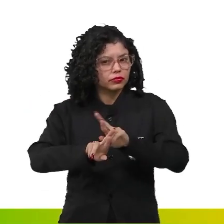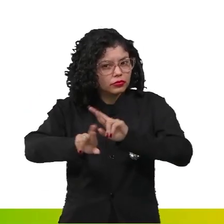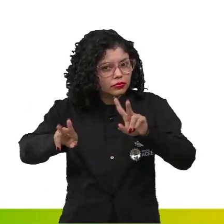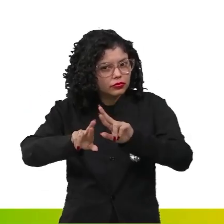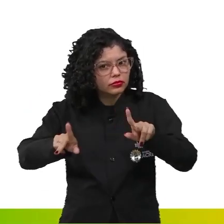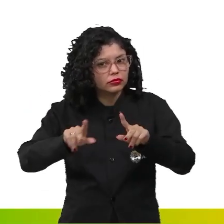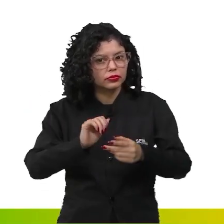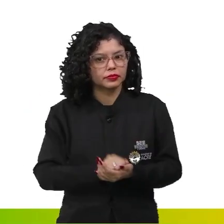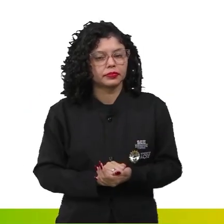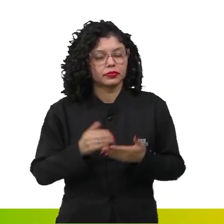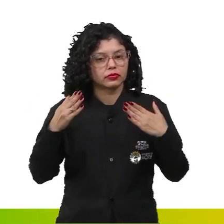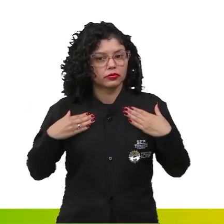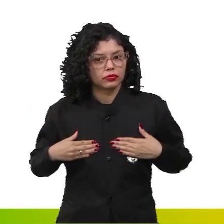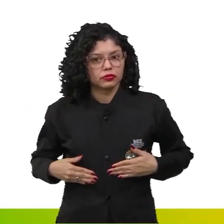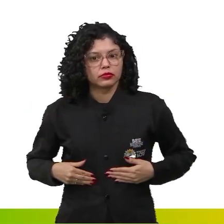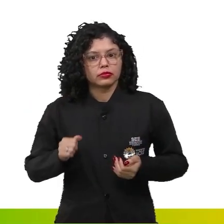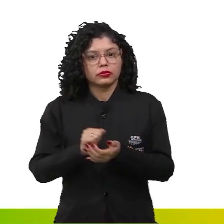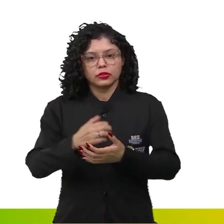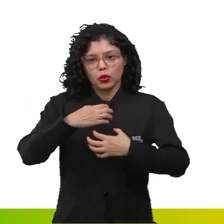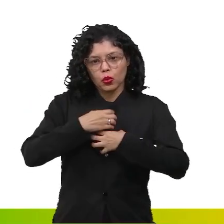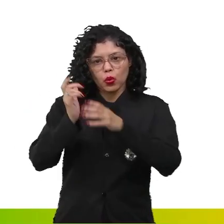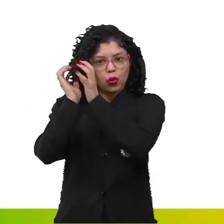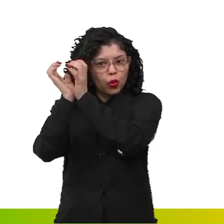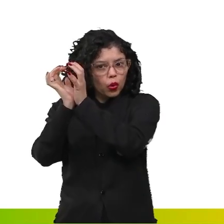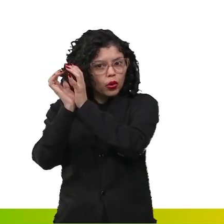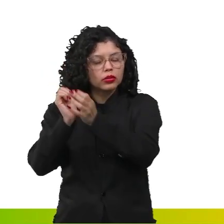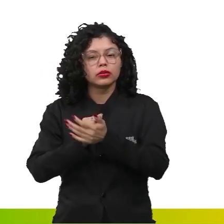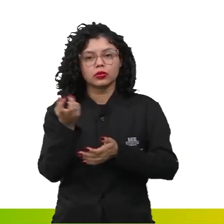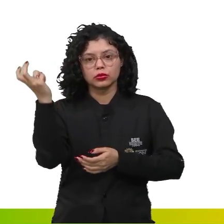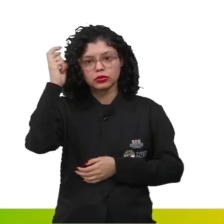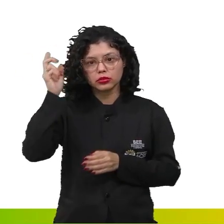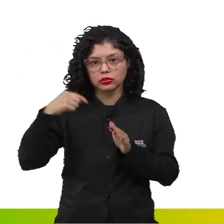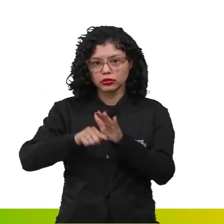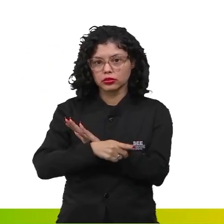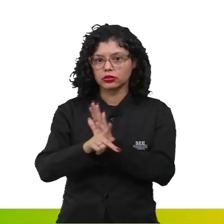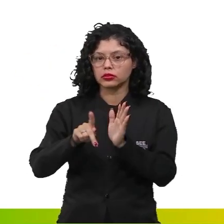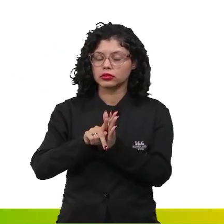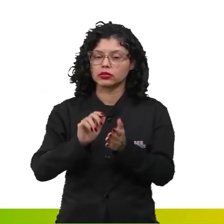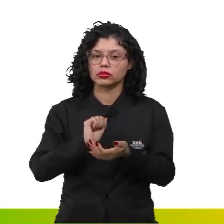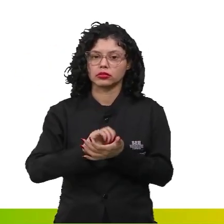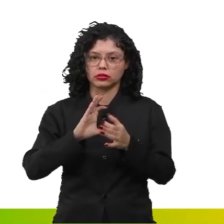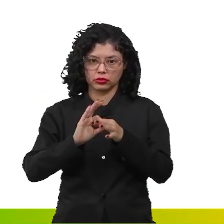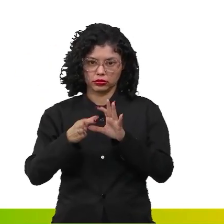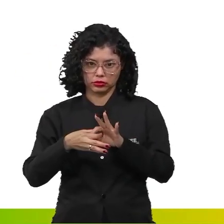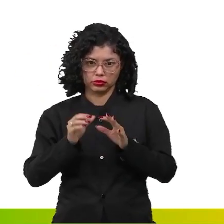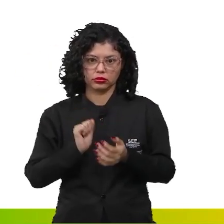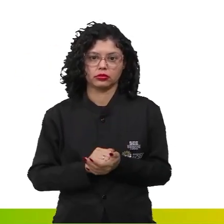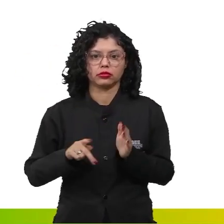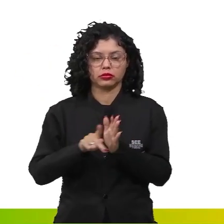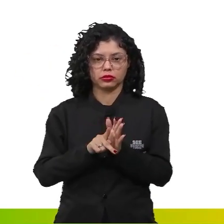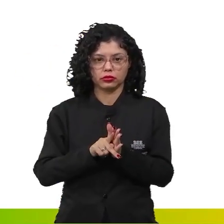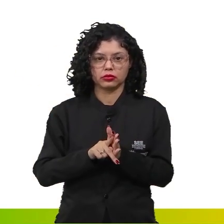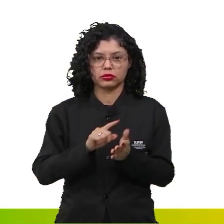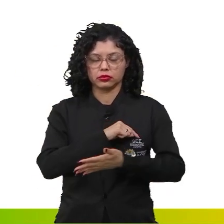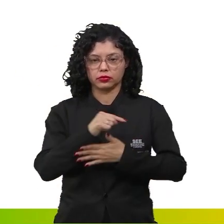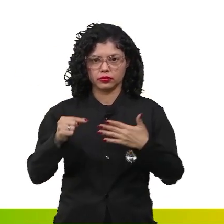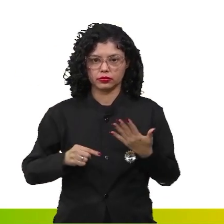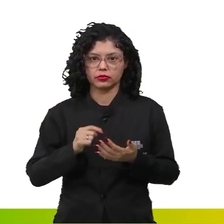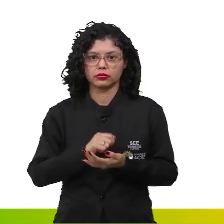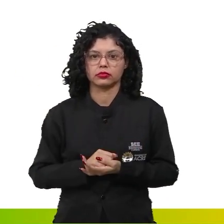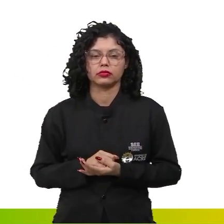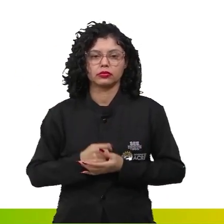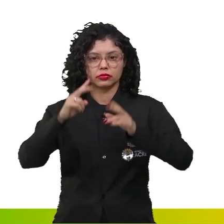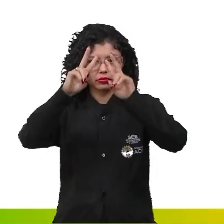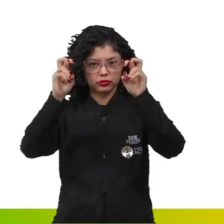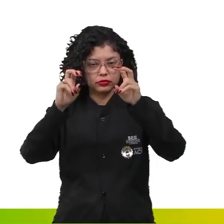diferenças físicas, sensoriais, cognitivas, culturais que estão dentro desse contexto de cada um tem a sua diversificação, né? Então,